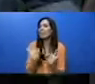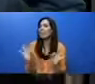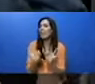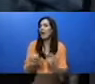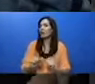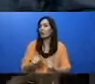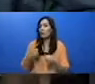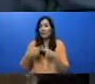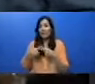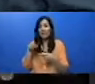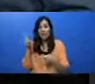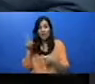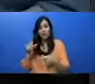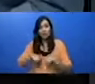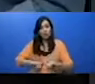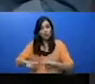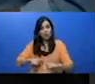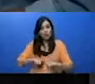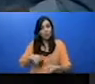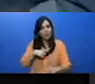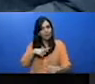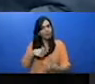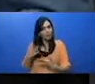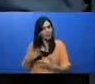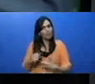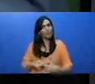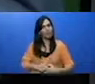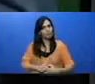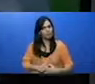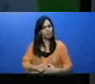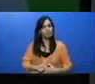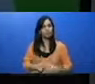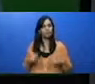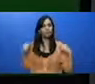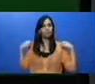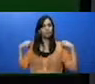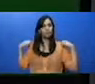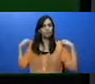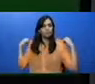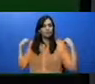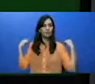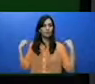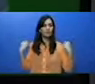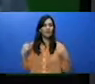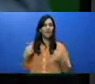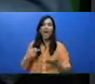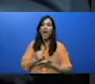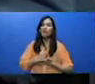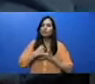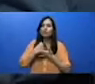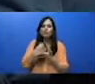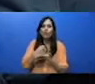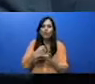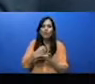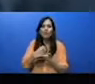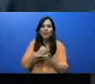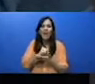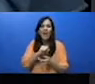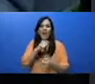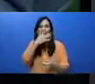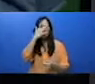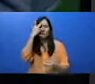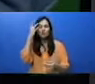animal sofreu para que você pudesse ter este objeto, tá? Apoie organizações que desenvolvem projetos